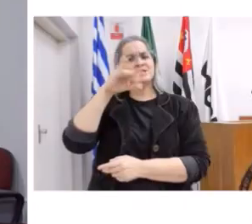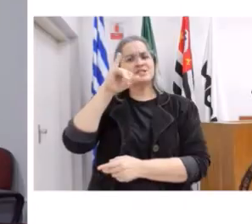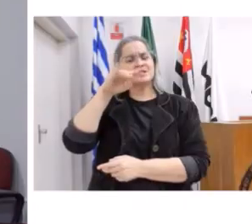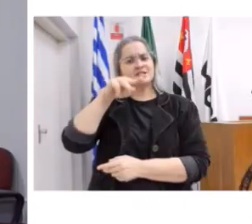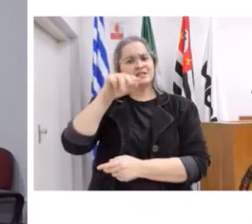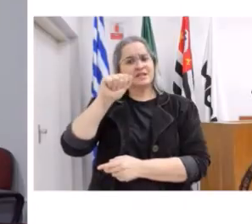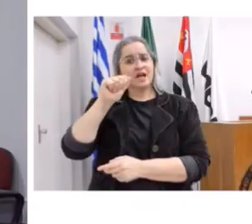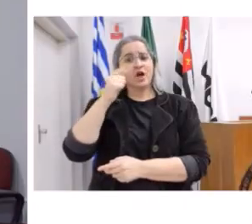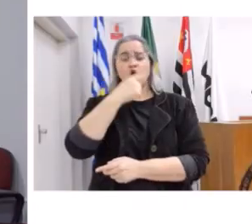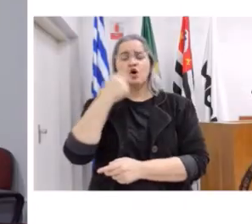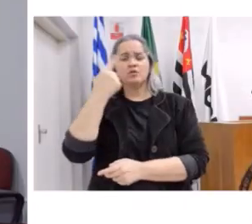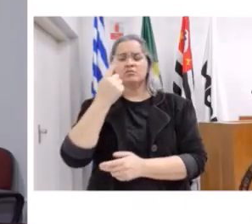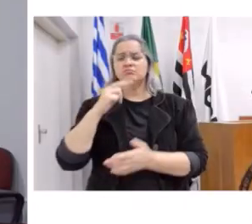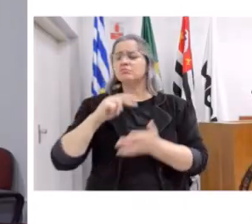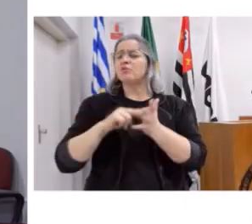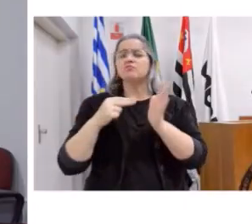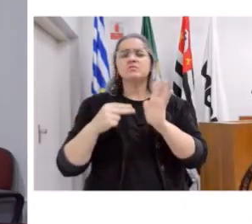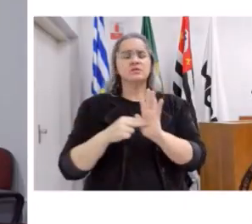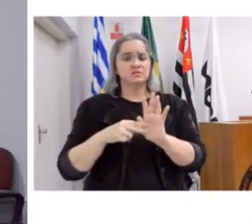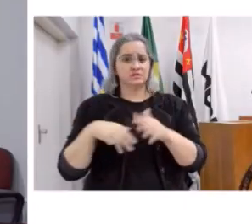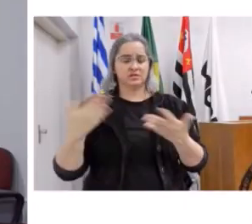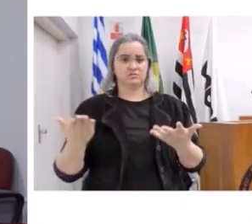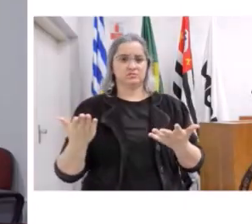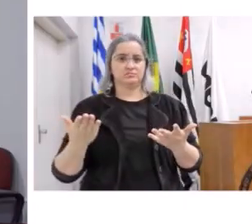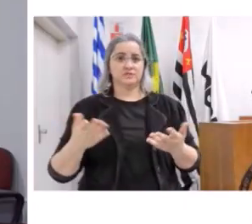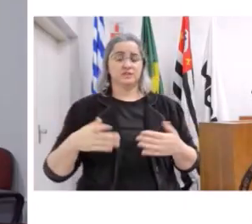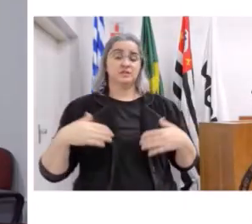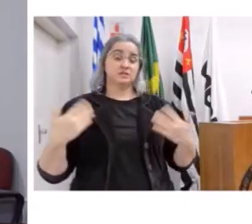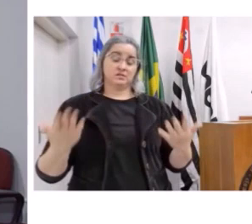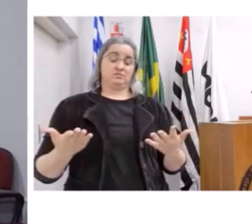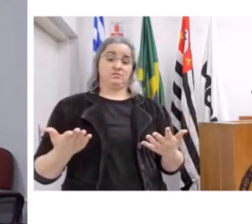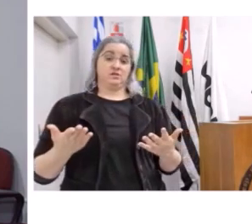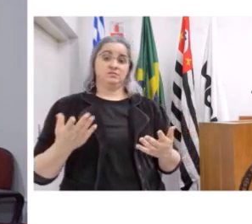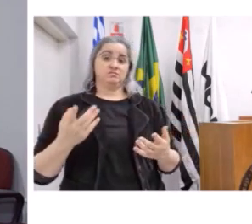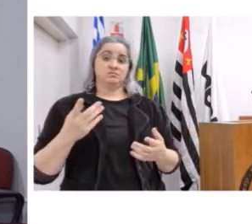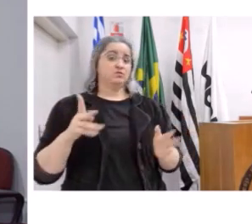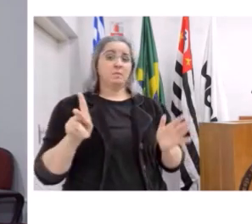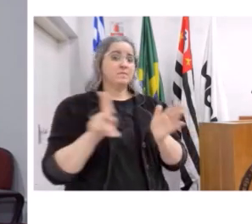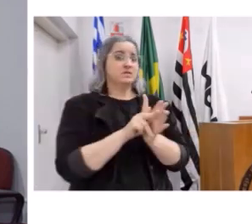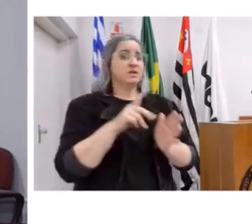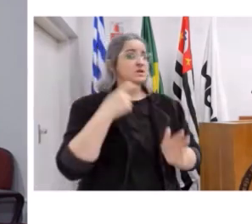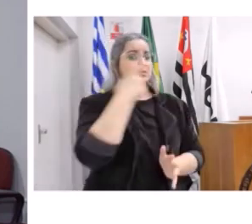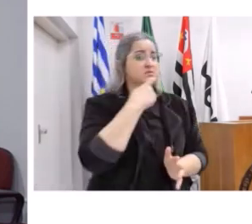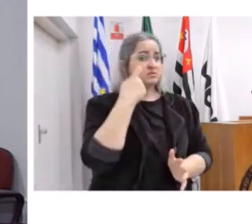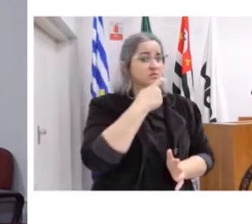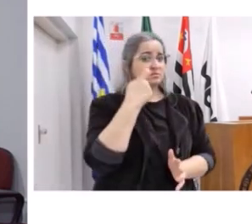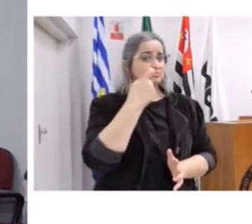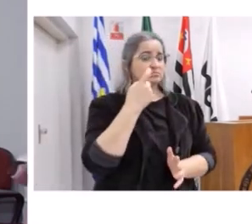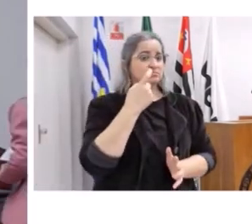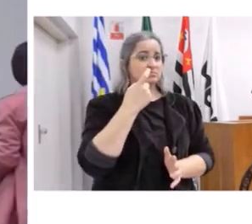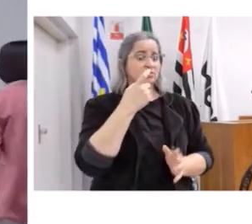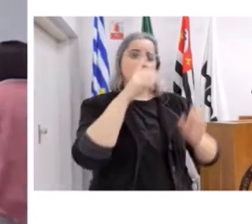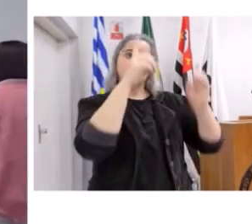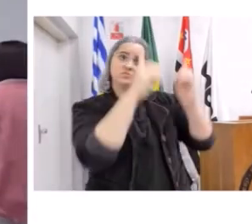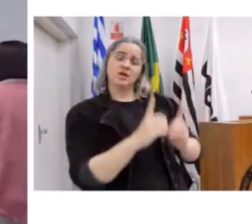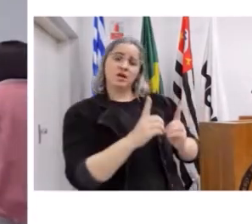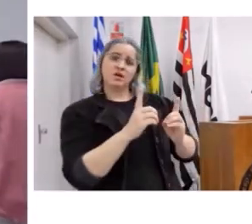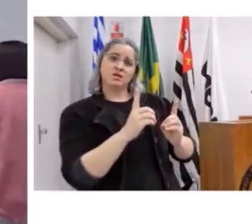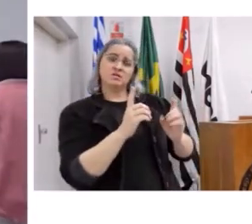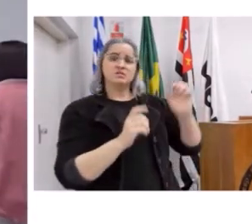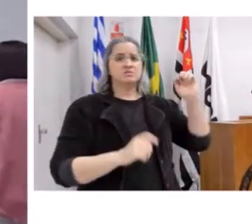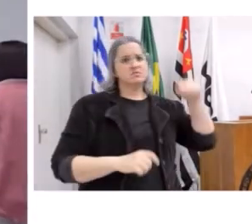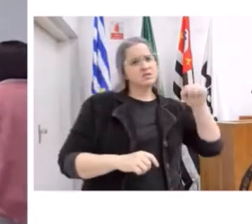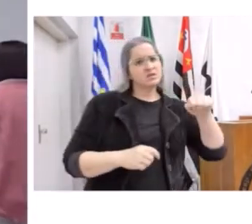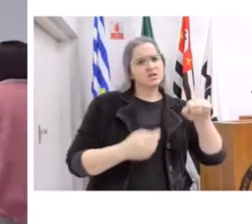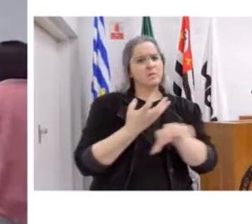está no, no setor da odontologia para pacientes com necessidades especiais? Ou ele está? É uma